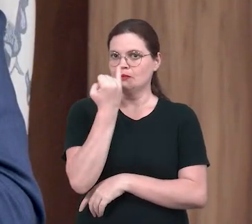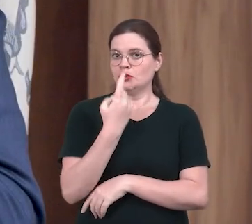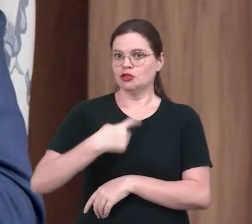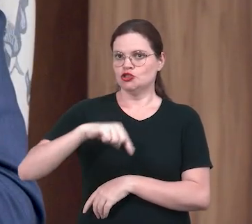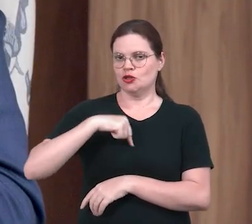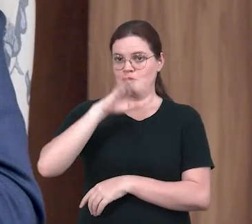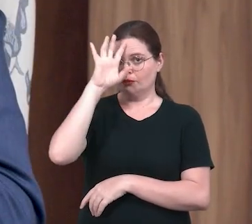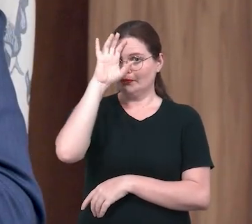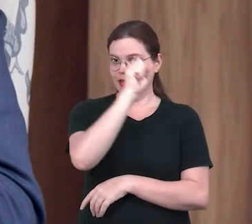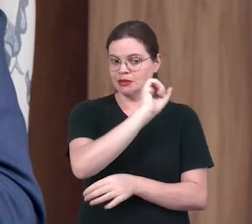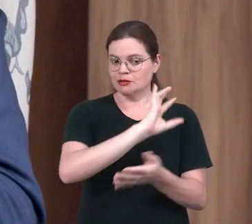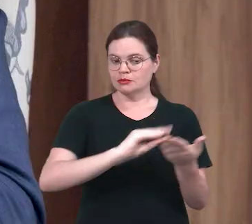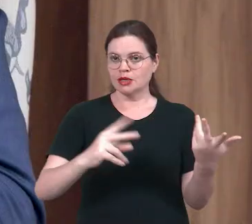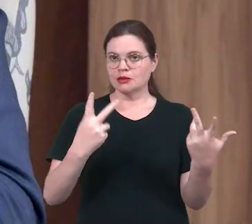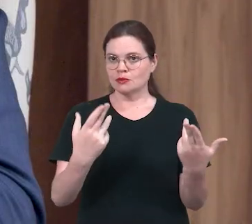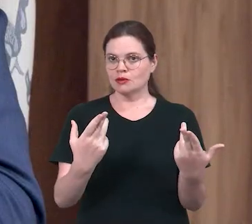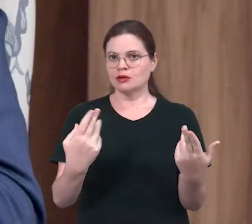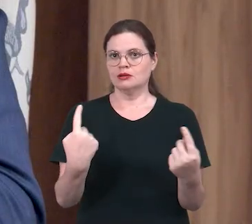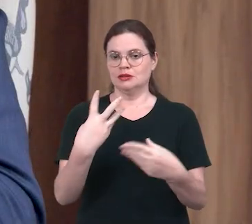da nossa casa.